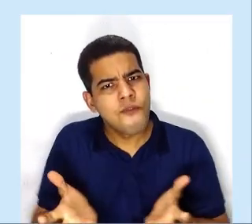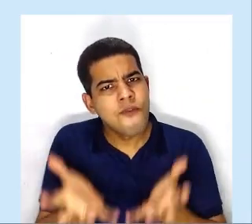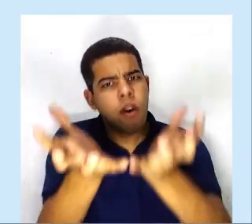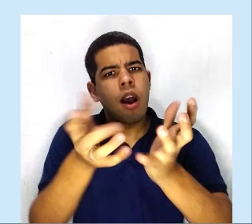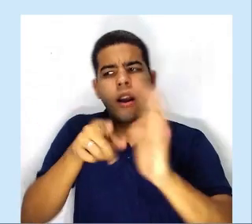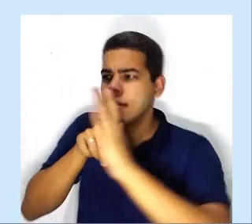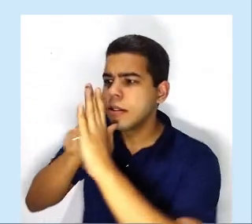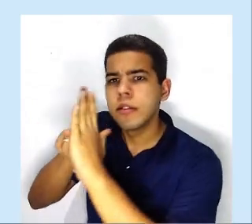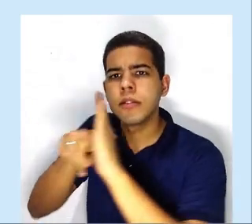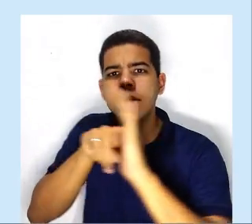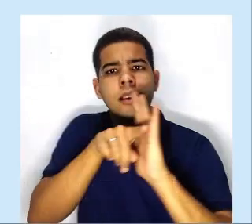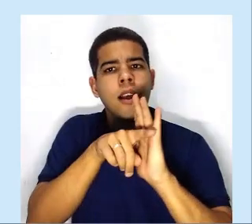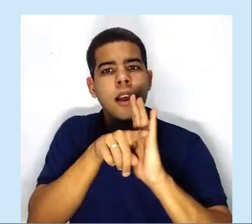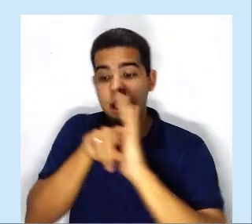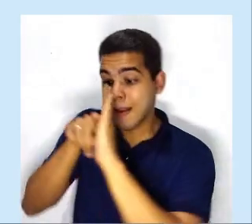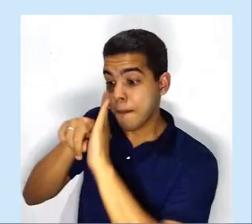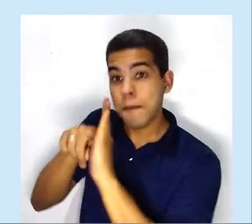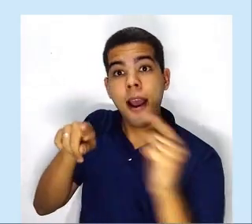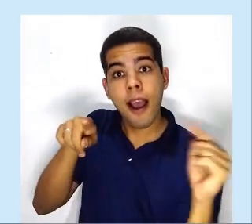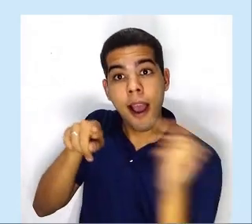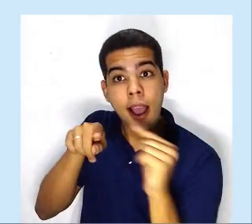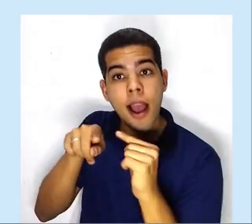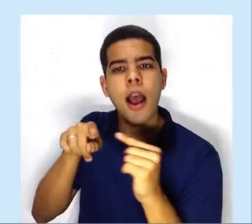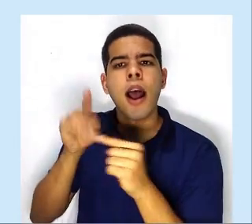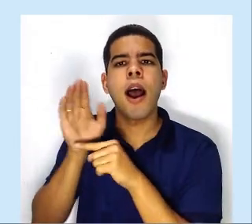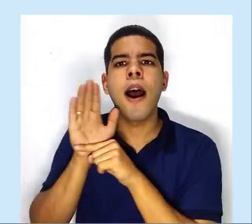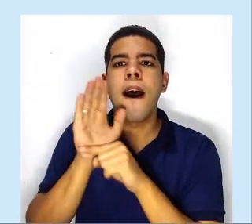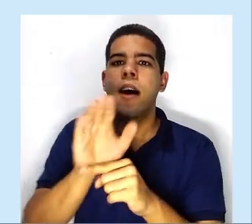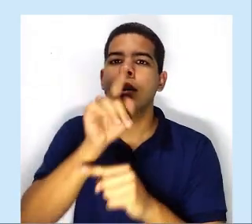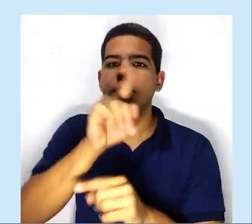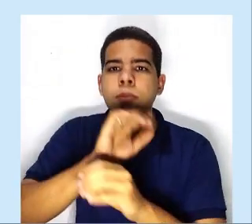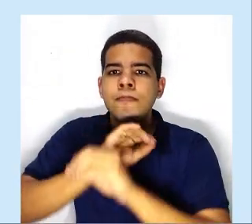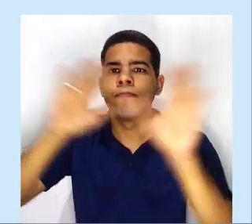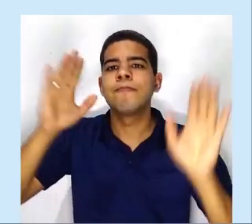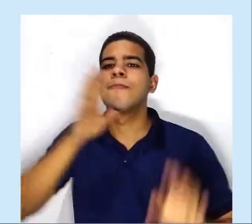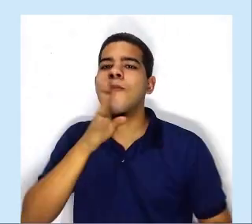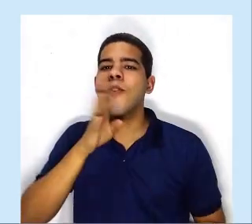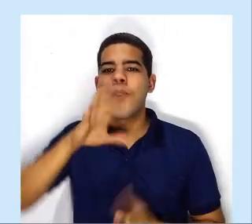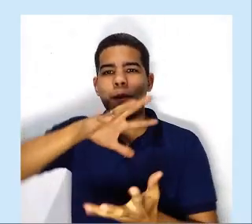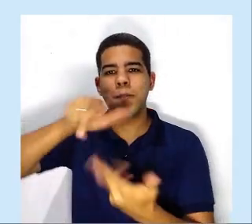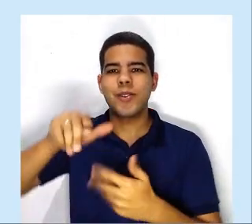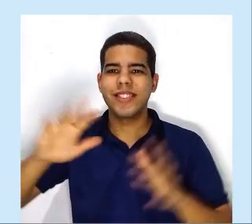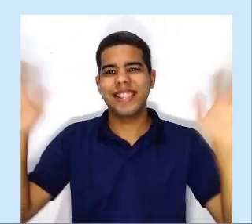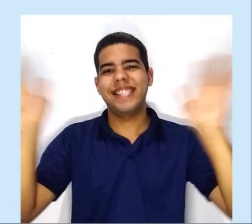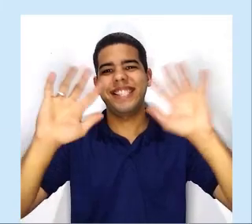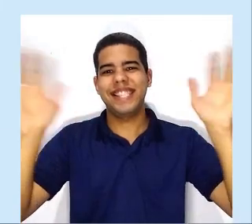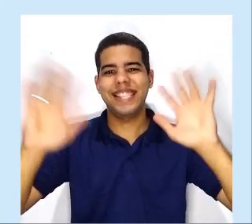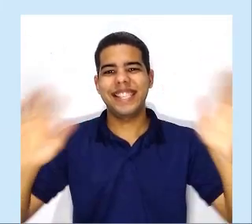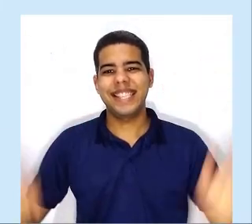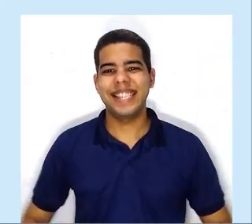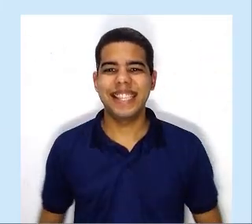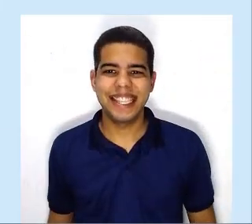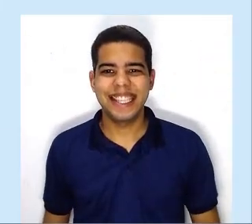agora a pesquisar. A pesquisa vai te proporcionar o maior conhecimento do mundo. Até a próxima!